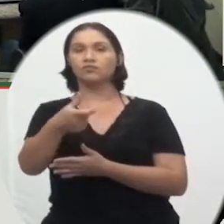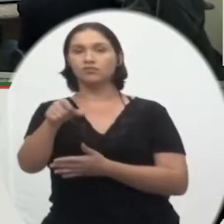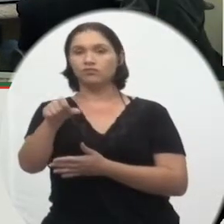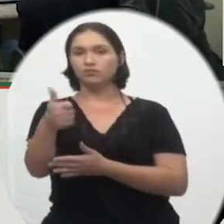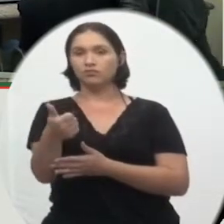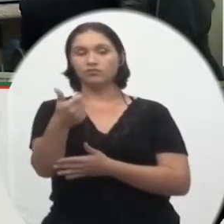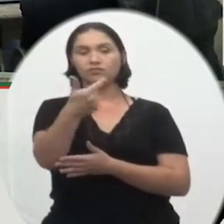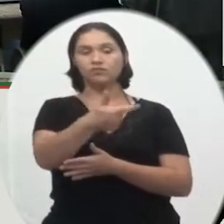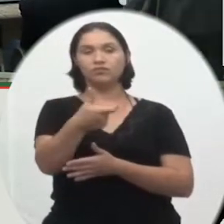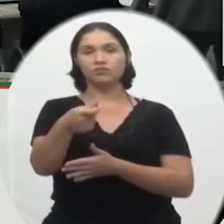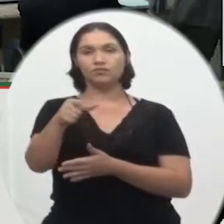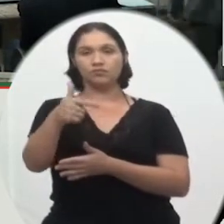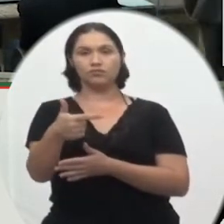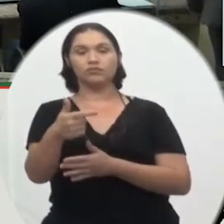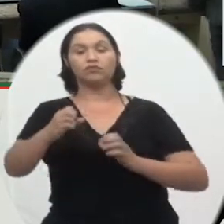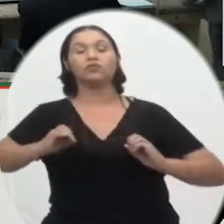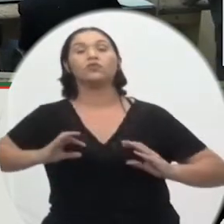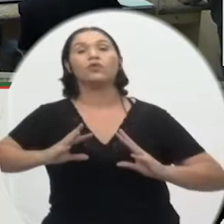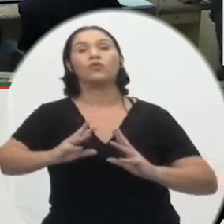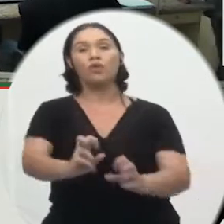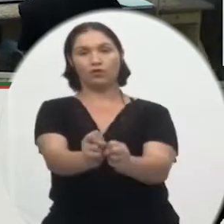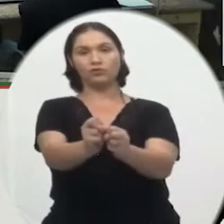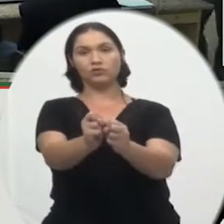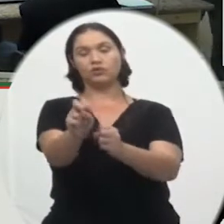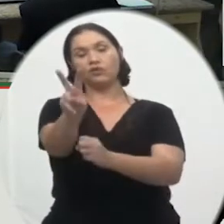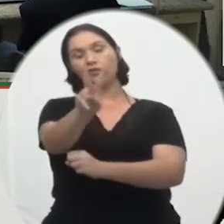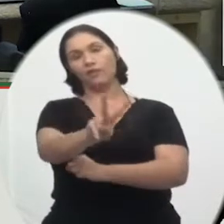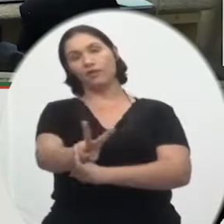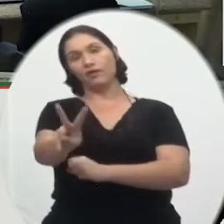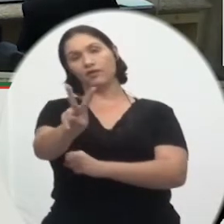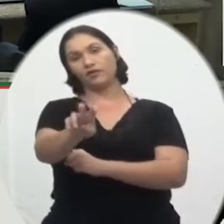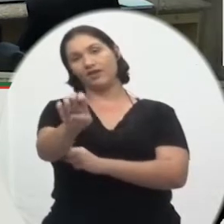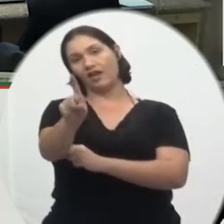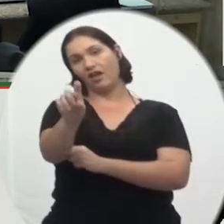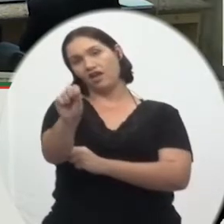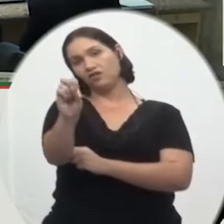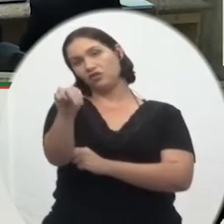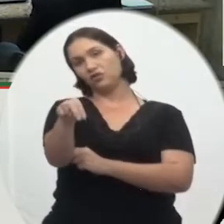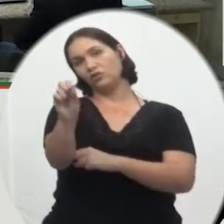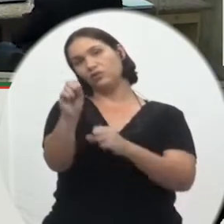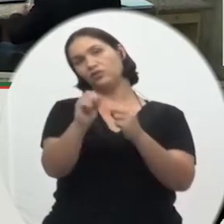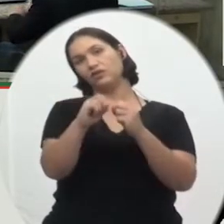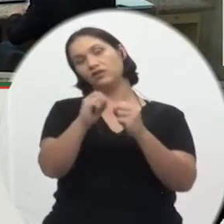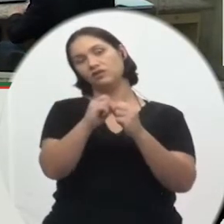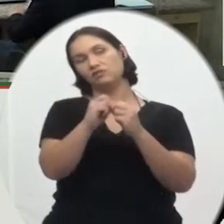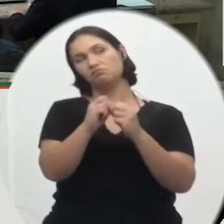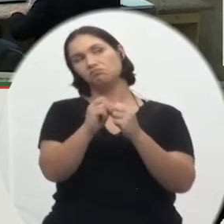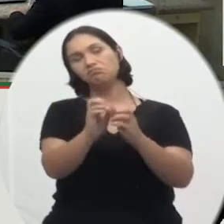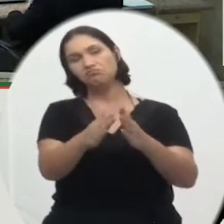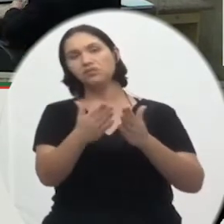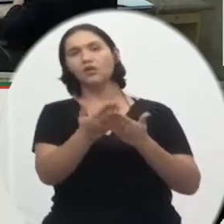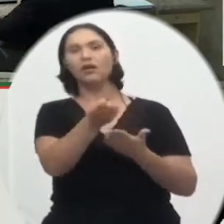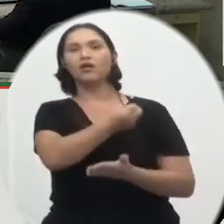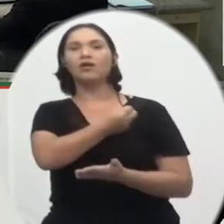e 292, todos de autoria do vereador Edson Luiz do Nascimento Paiol. Requerimento número